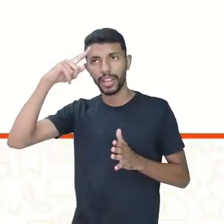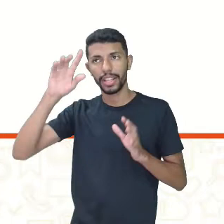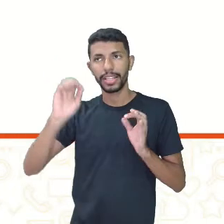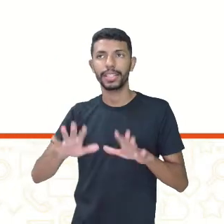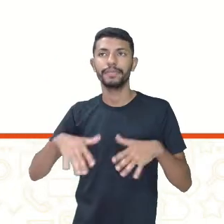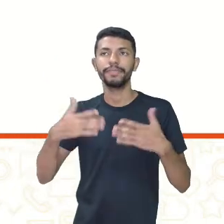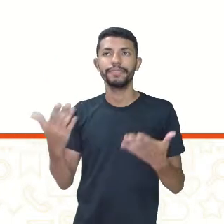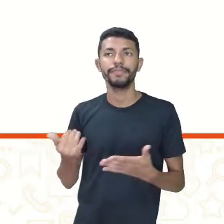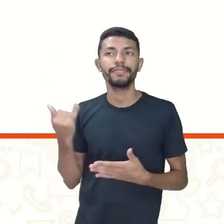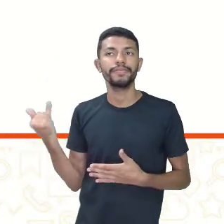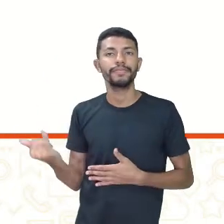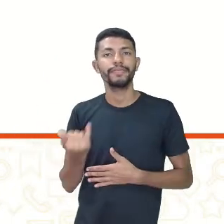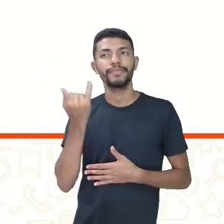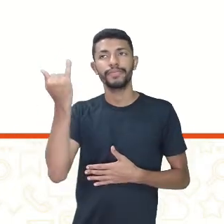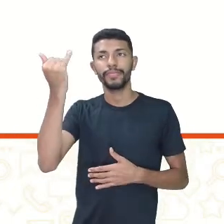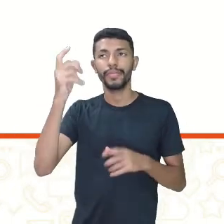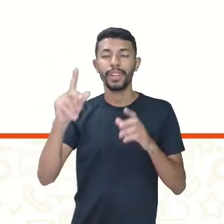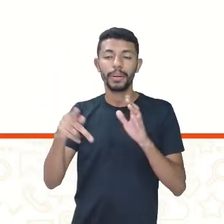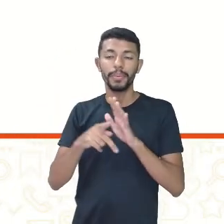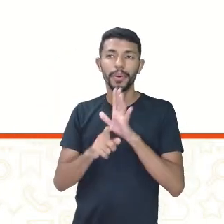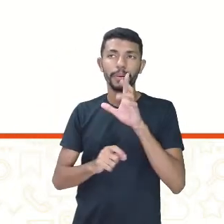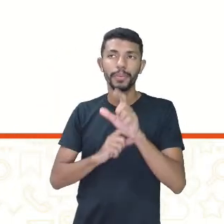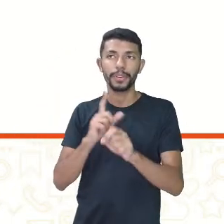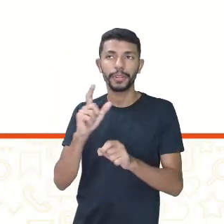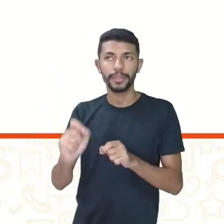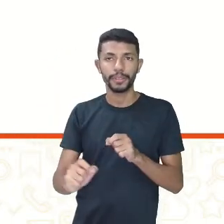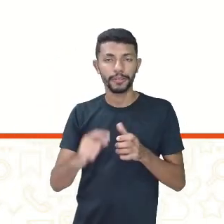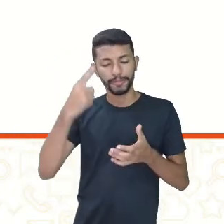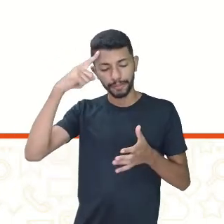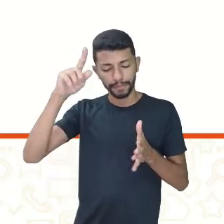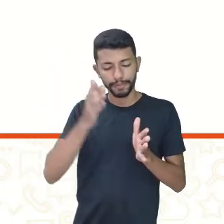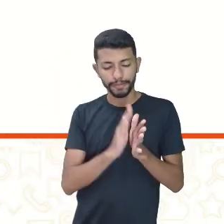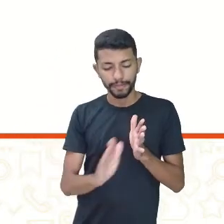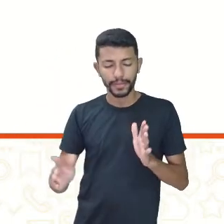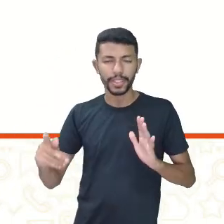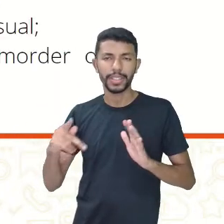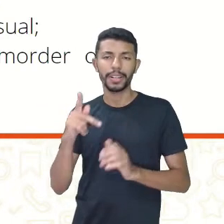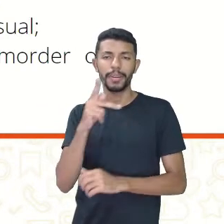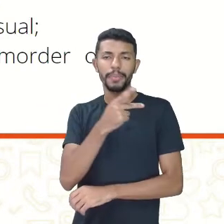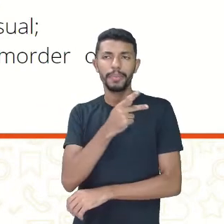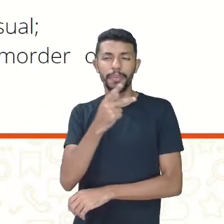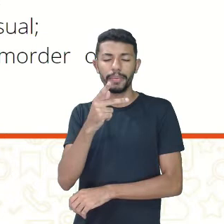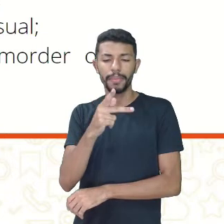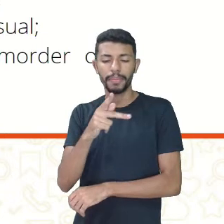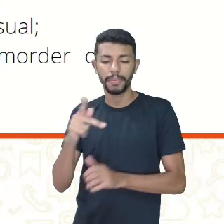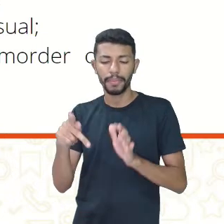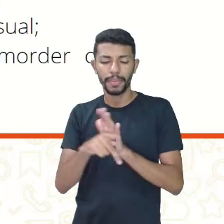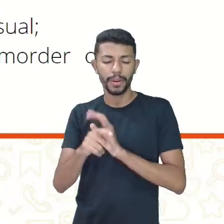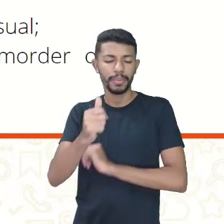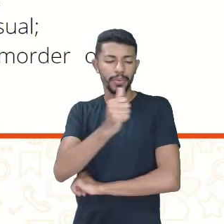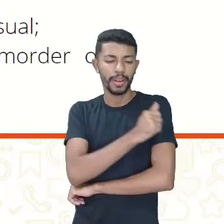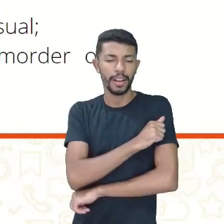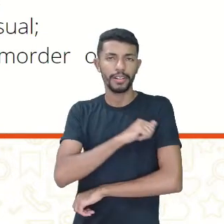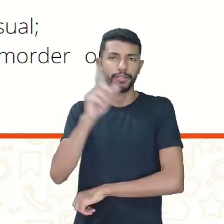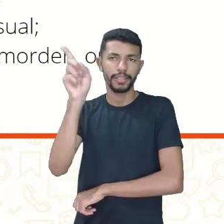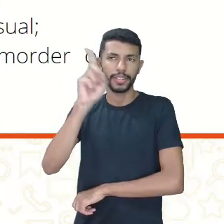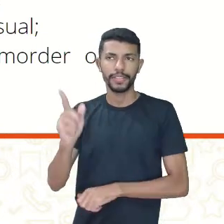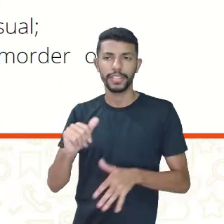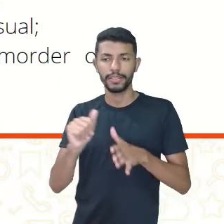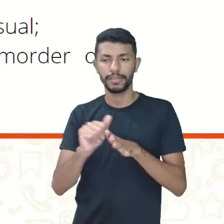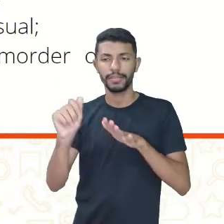Está aqui a importância da rotina para o estudante com deficiência no AEE.